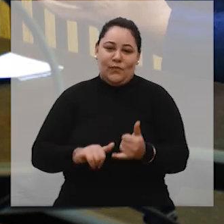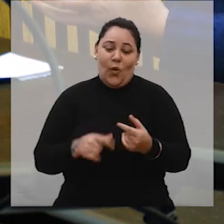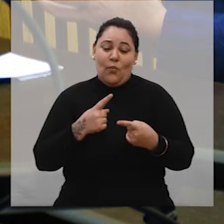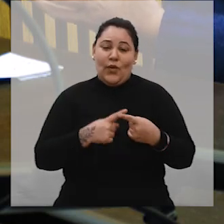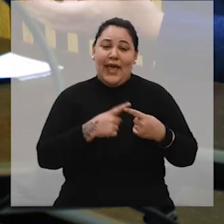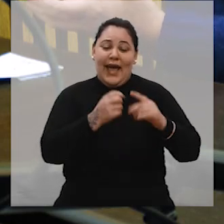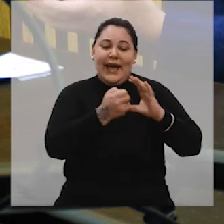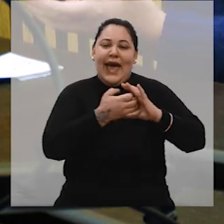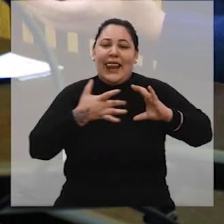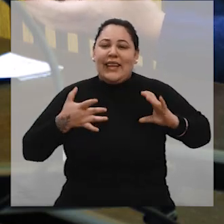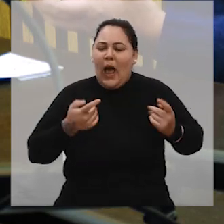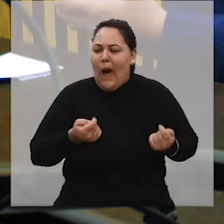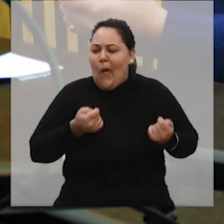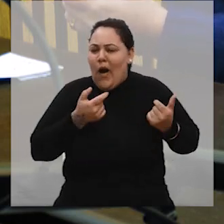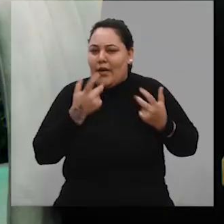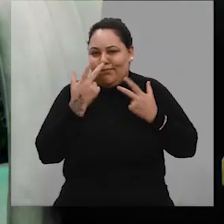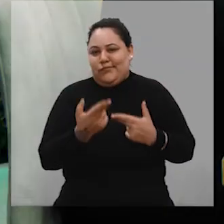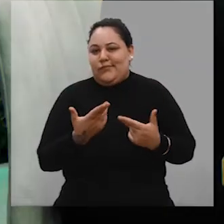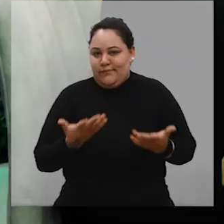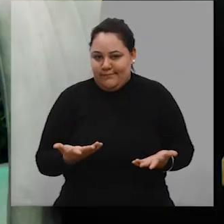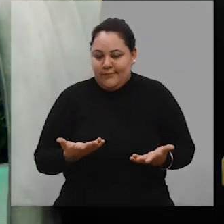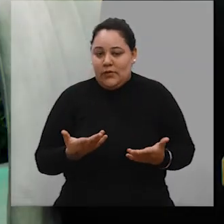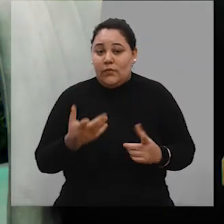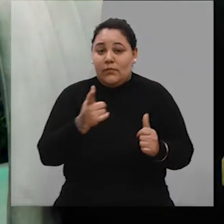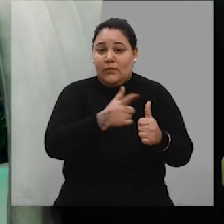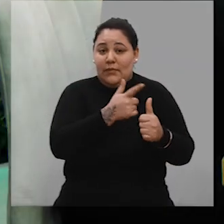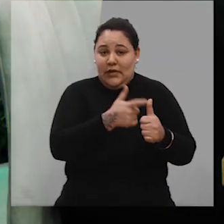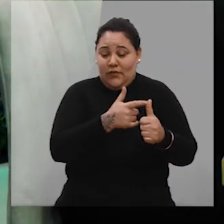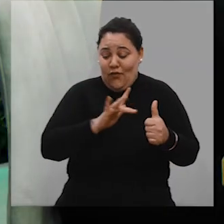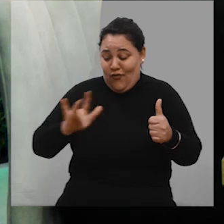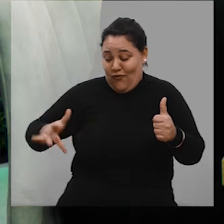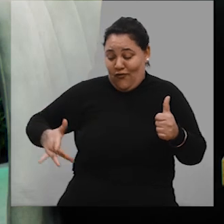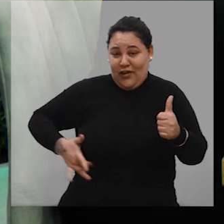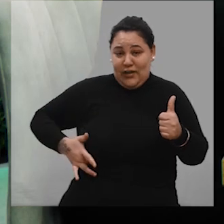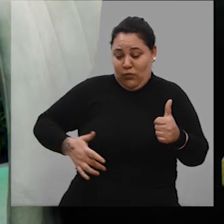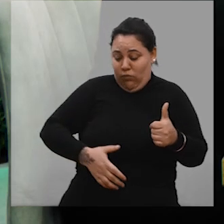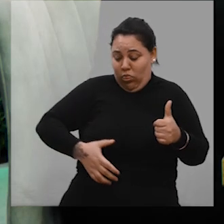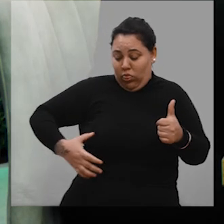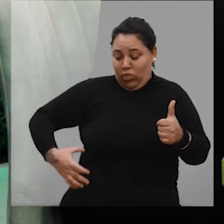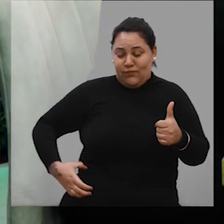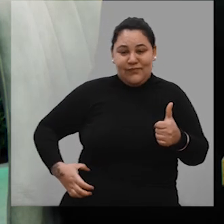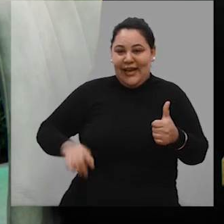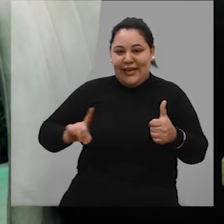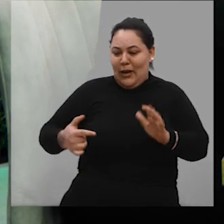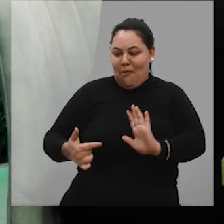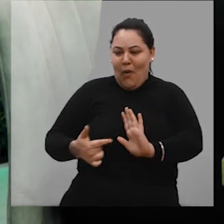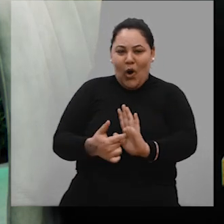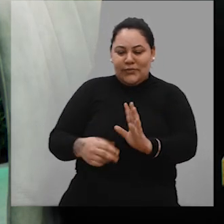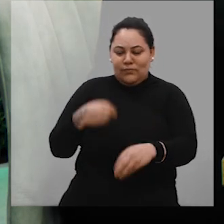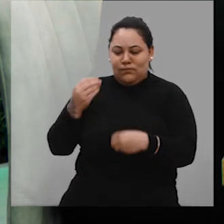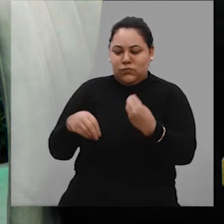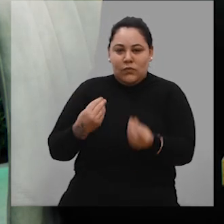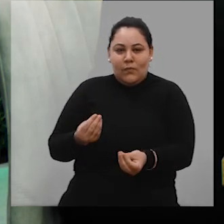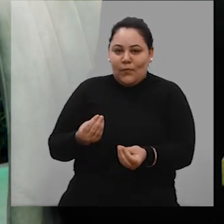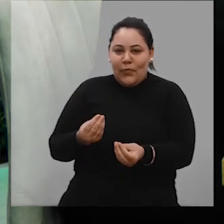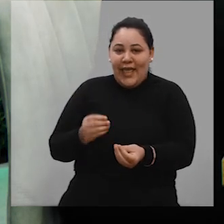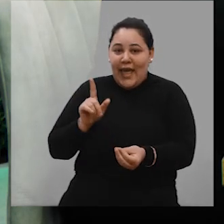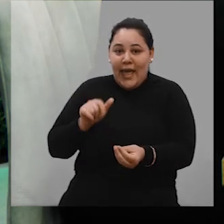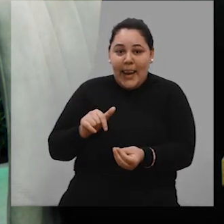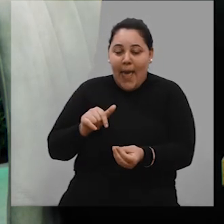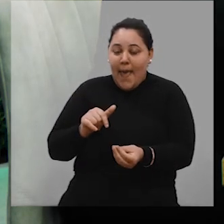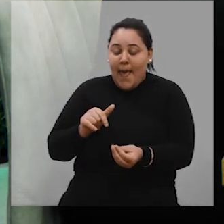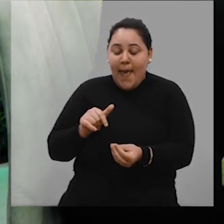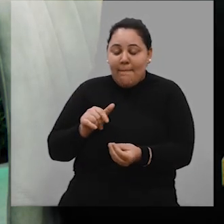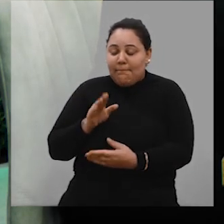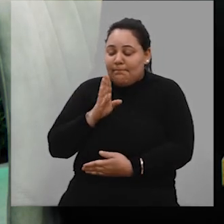característica delas é muito parecida. Primeiro, o fígado é um órgão que não dá sintoma, ele é completamente silencioso